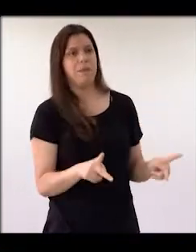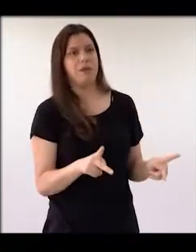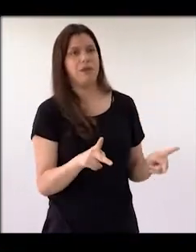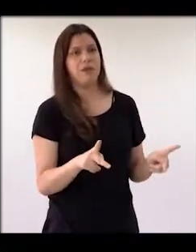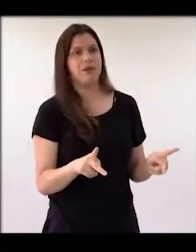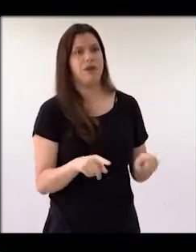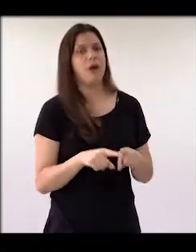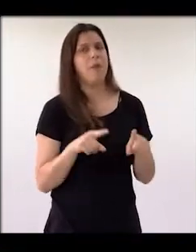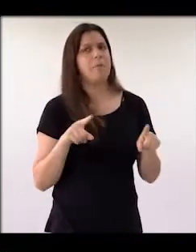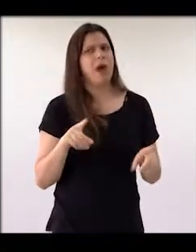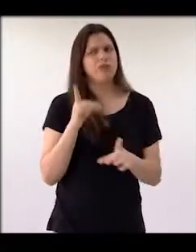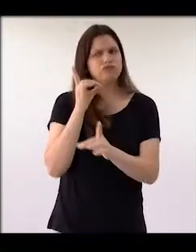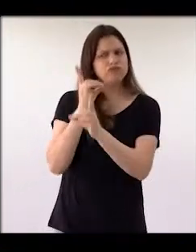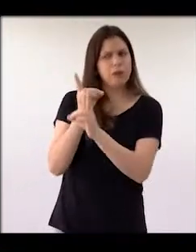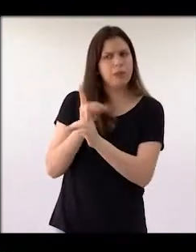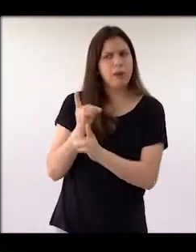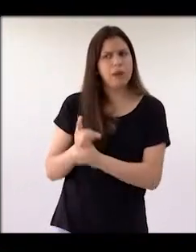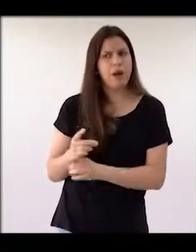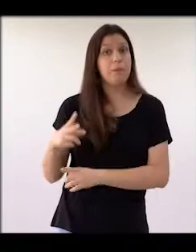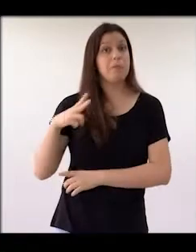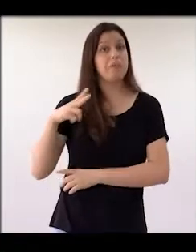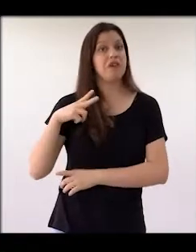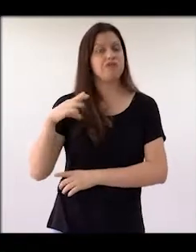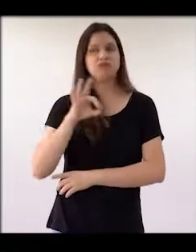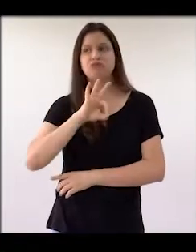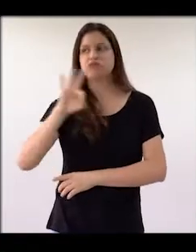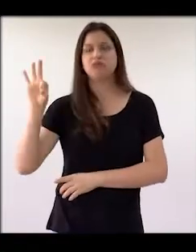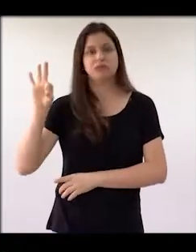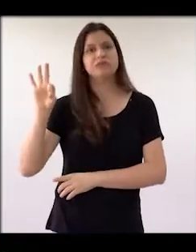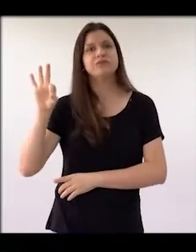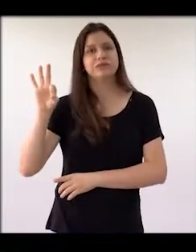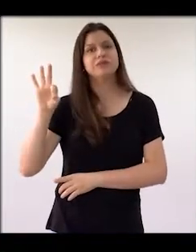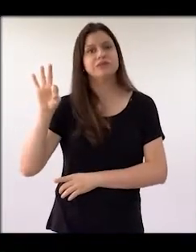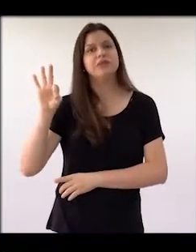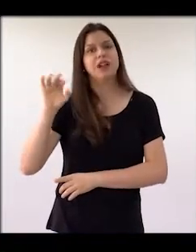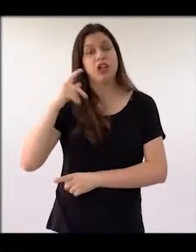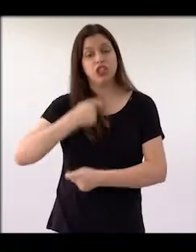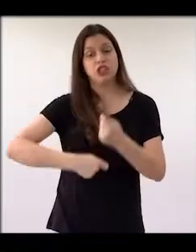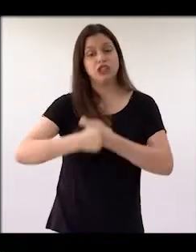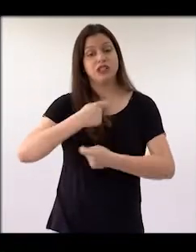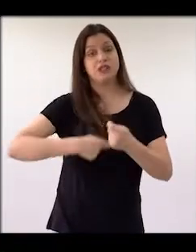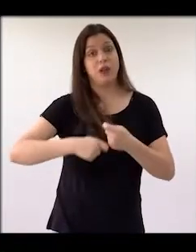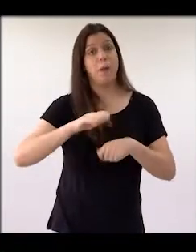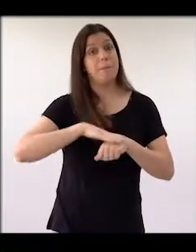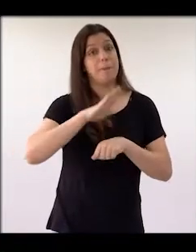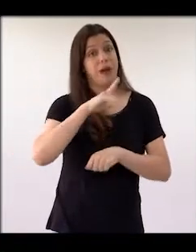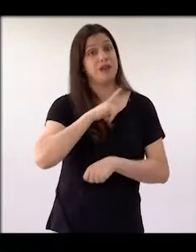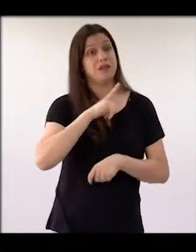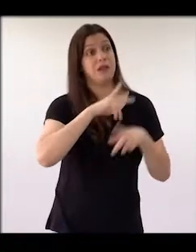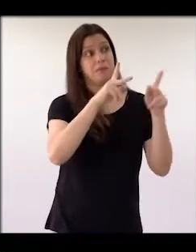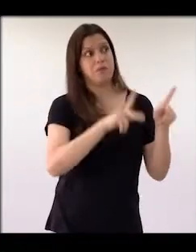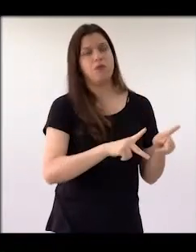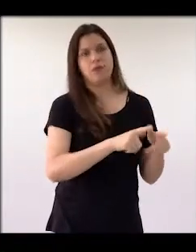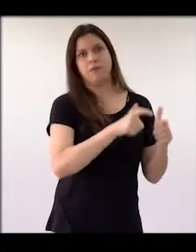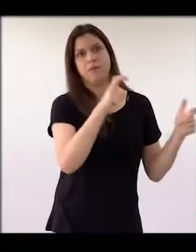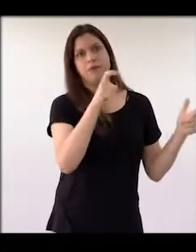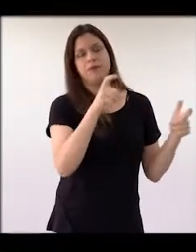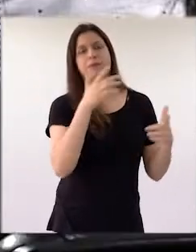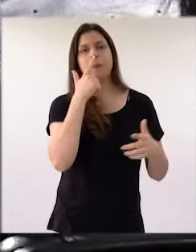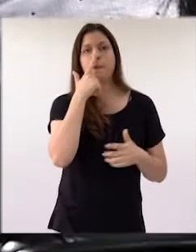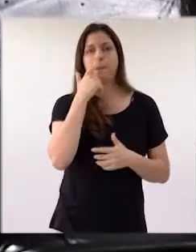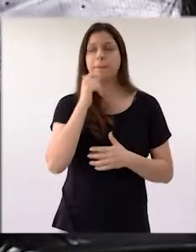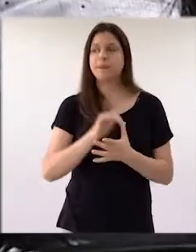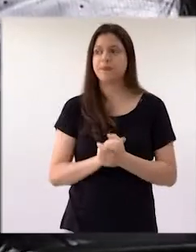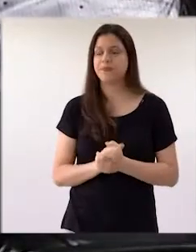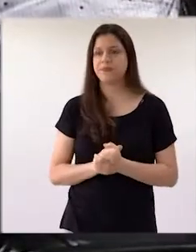provedores públicos, a gente pode observar que alguns privados trabalham muito bem, né? A gente tem uma gestão mais pública desse serviço de saneamento no Brasil. Não sei se